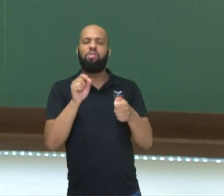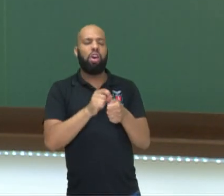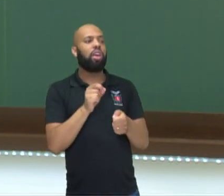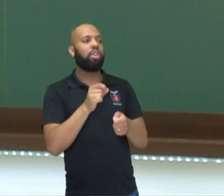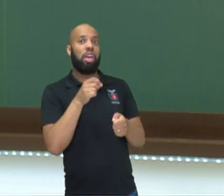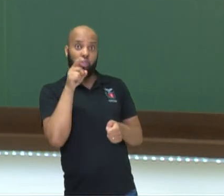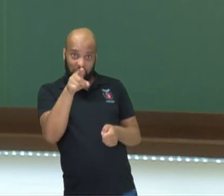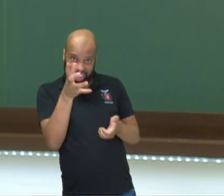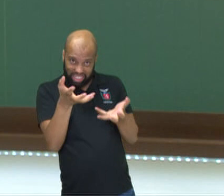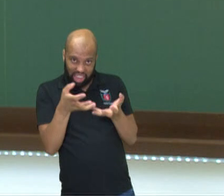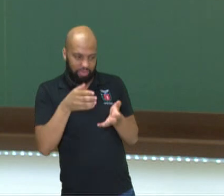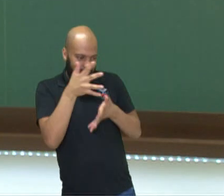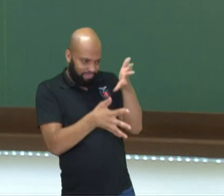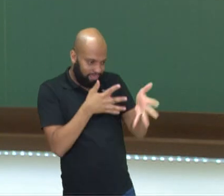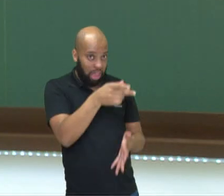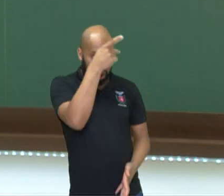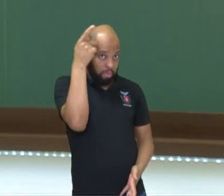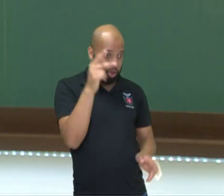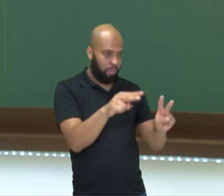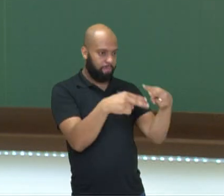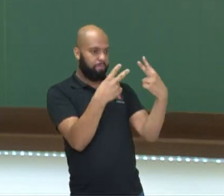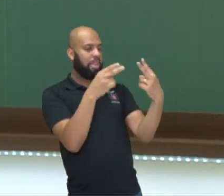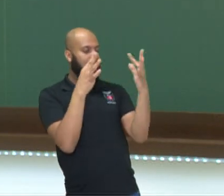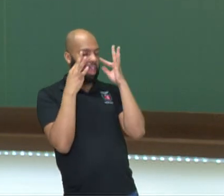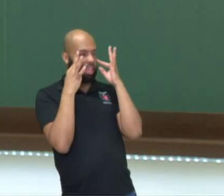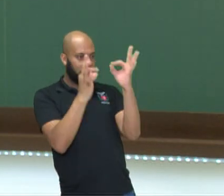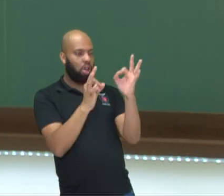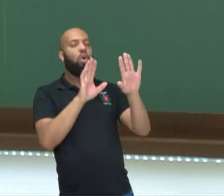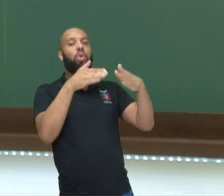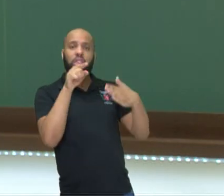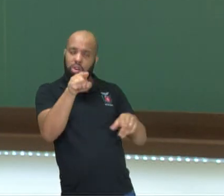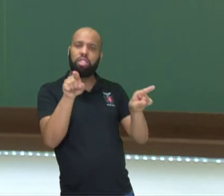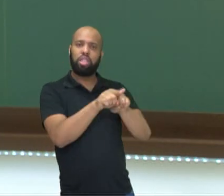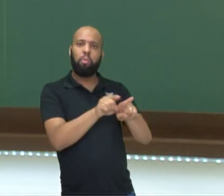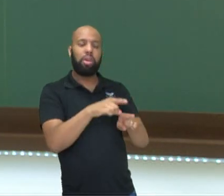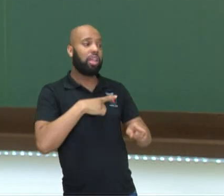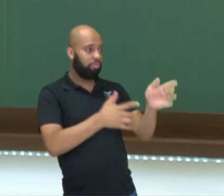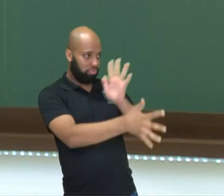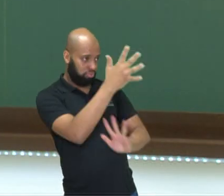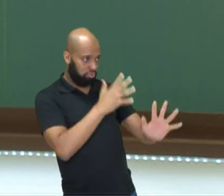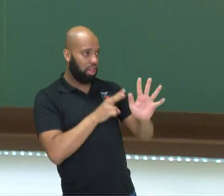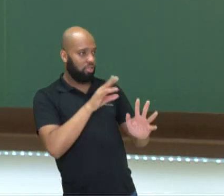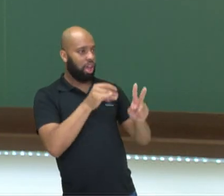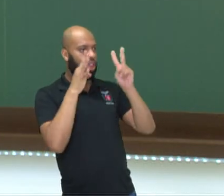escuta ativa também permite uma habilidade maior aí no